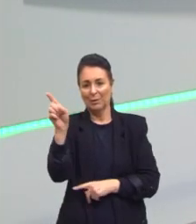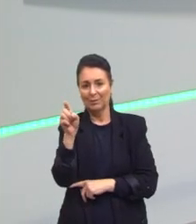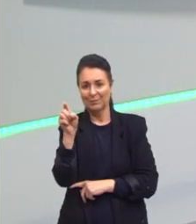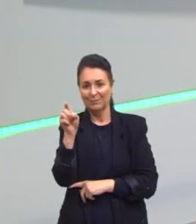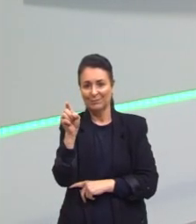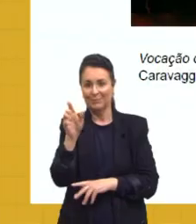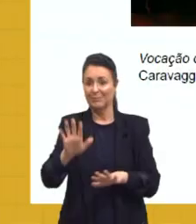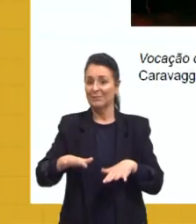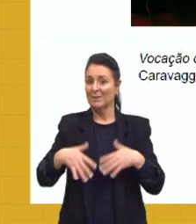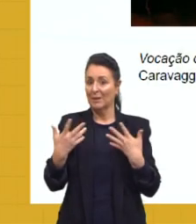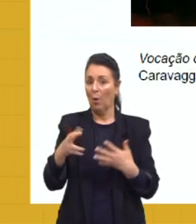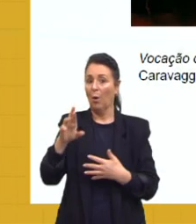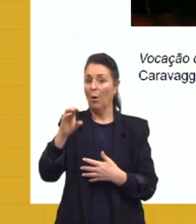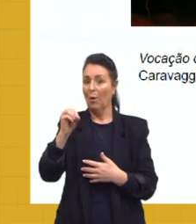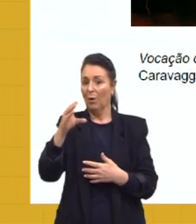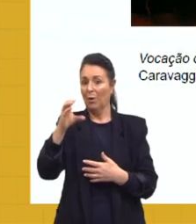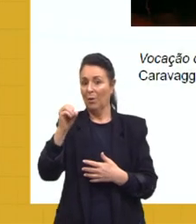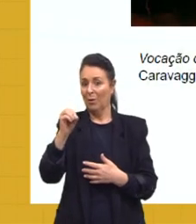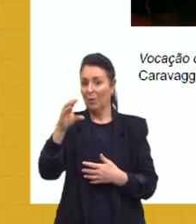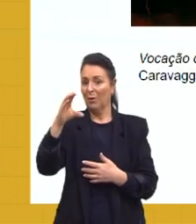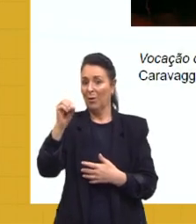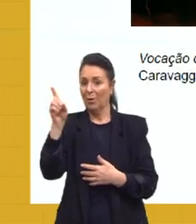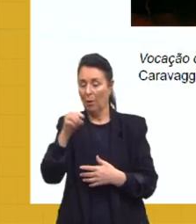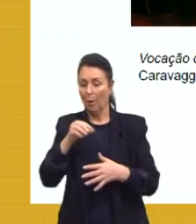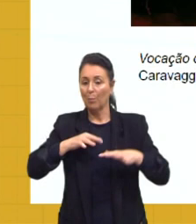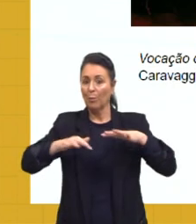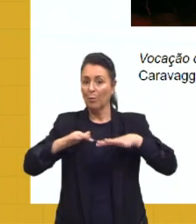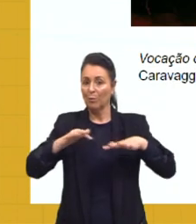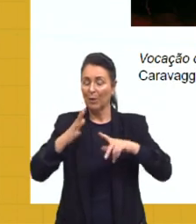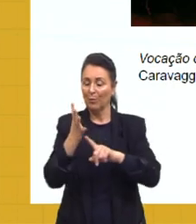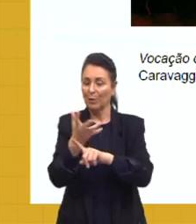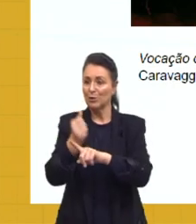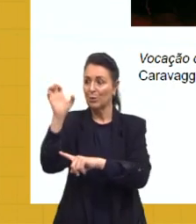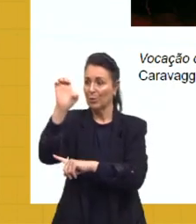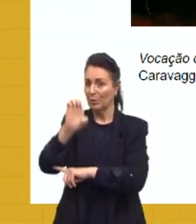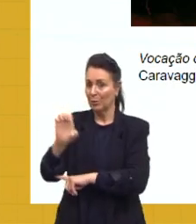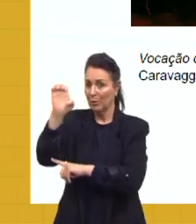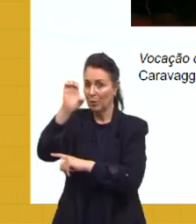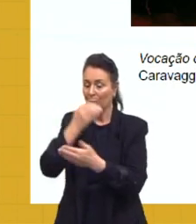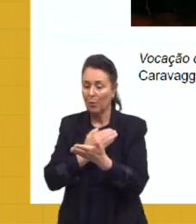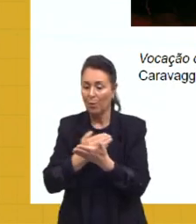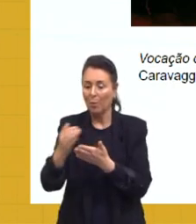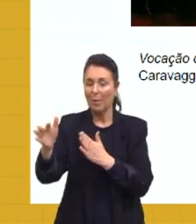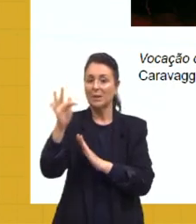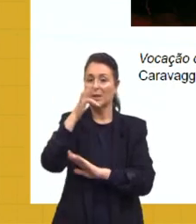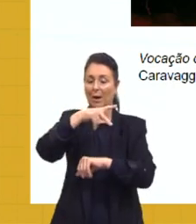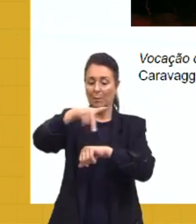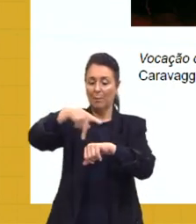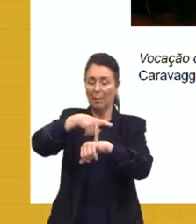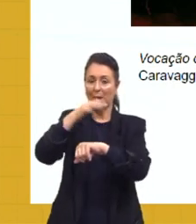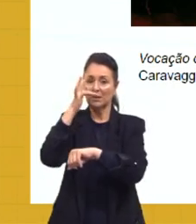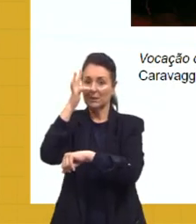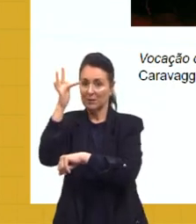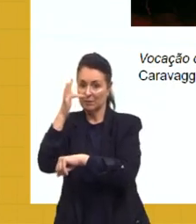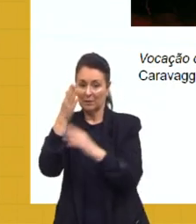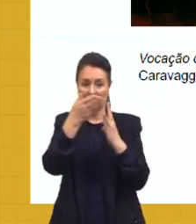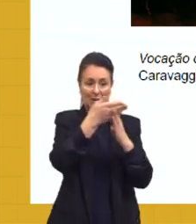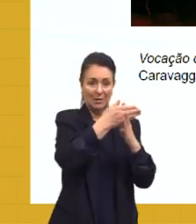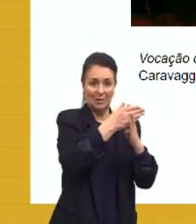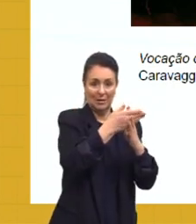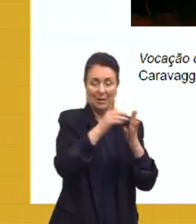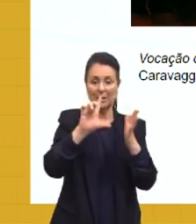e portanto gente Coco é um movimento artístico europeu que aparece primeiramente na França entre o Barroco eo